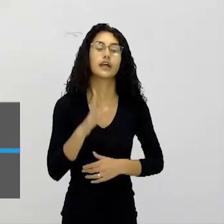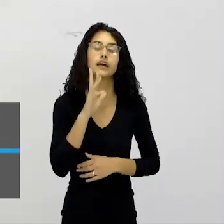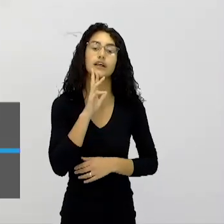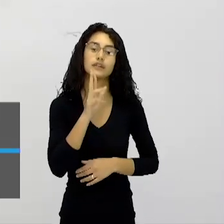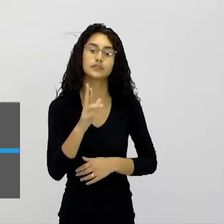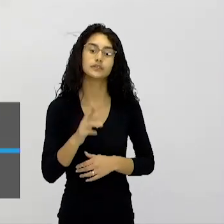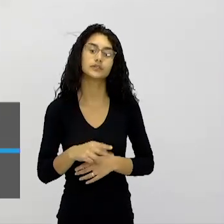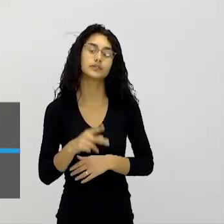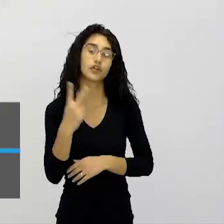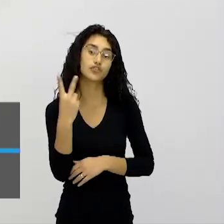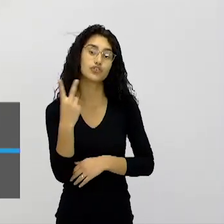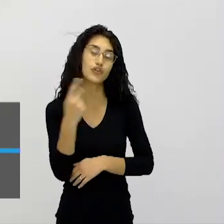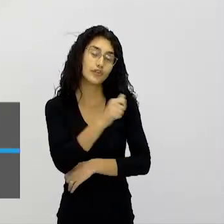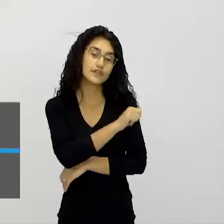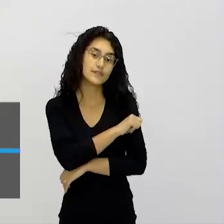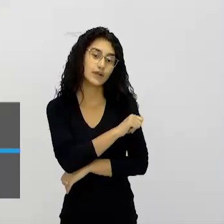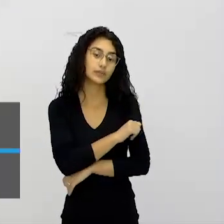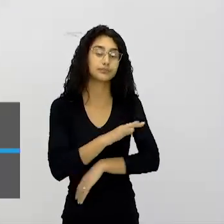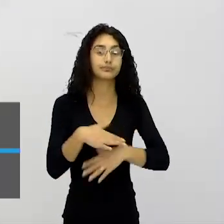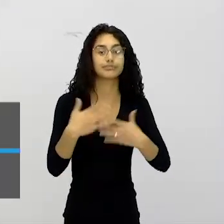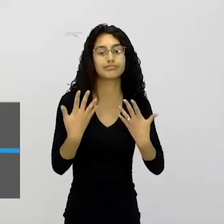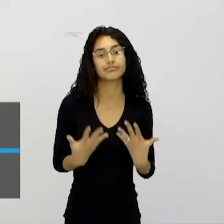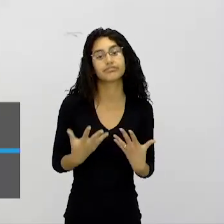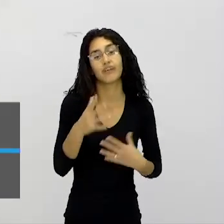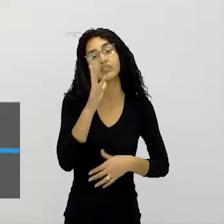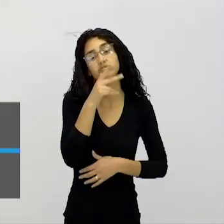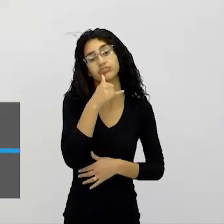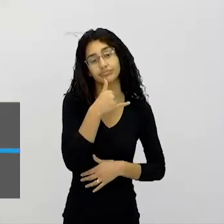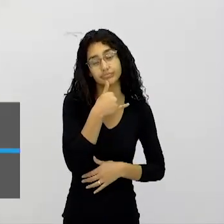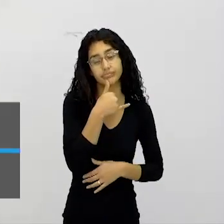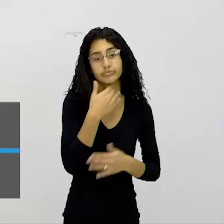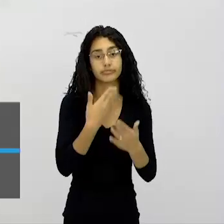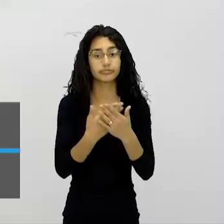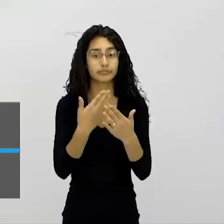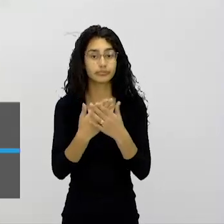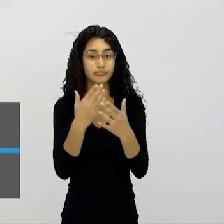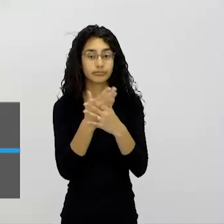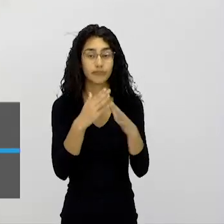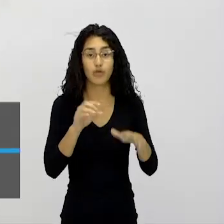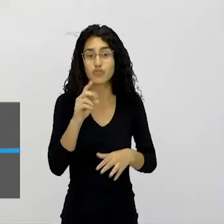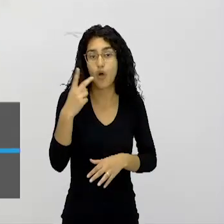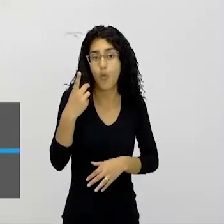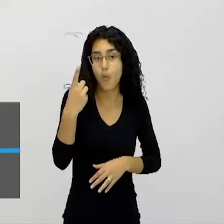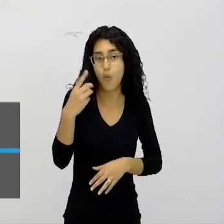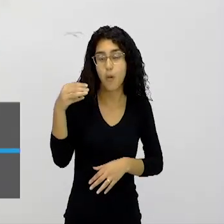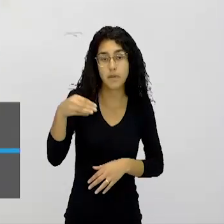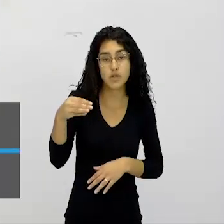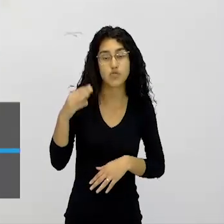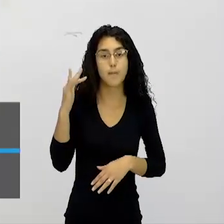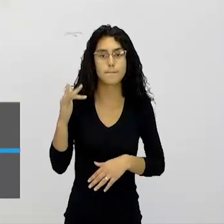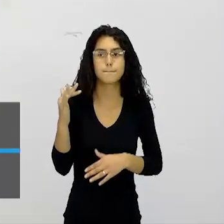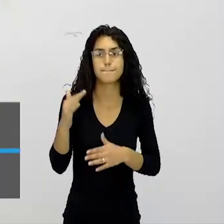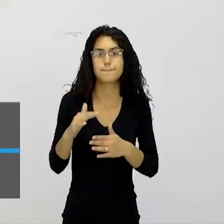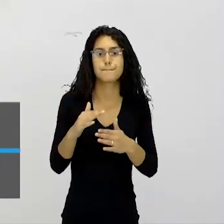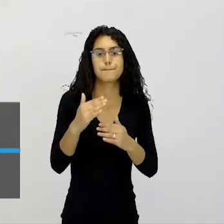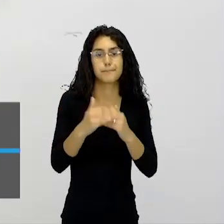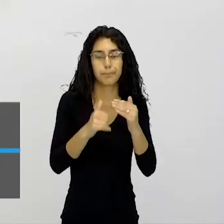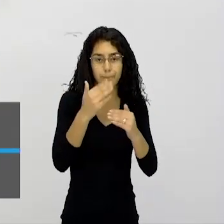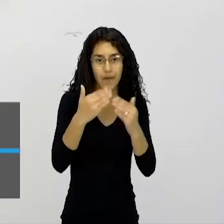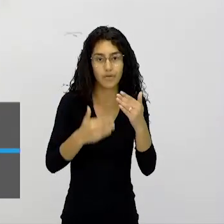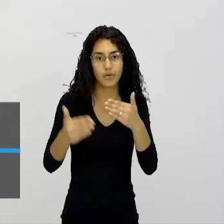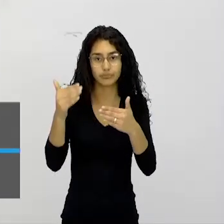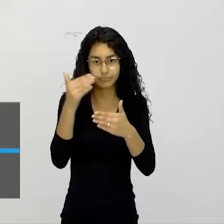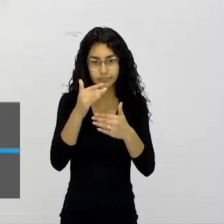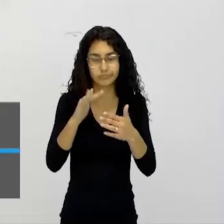respostas de 2 alunos. É uma pena que ela está acabando, a gente só tem 1 minutinho, tem mais conteúdos aí no PPT,